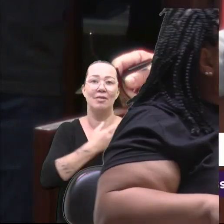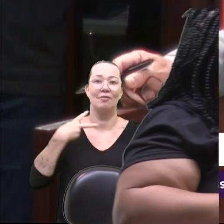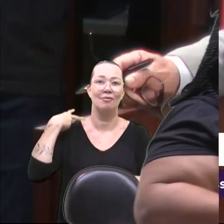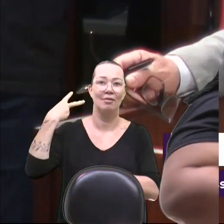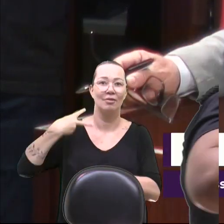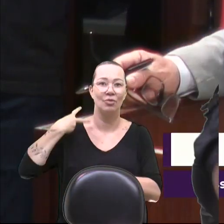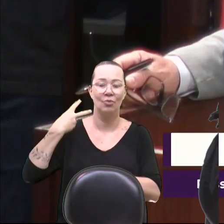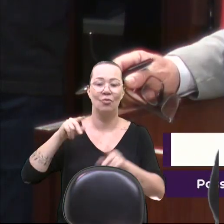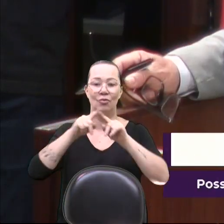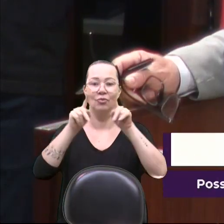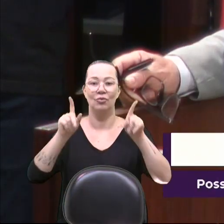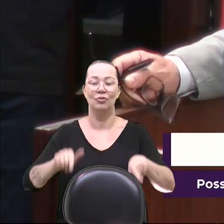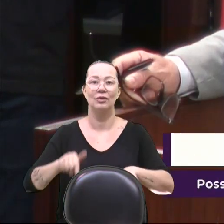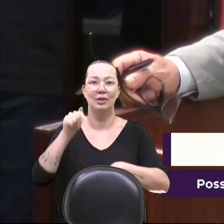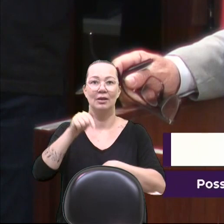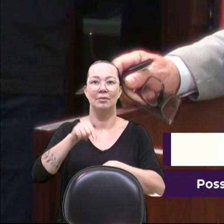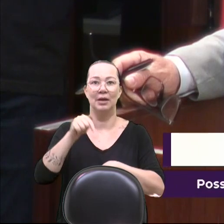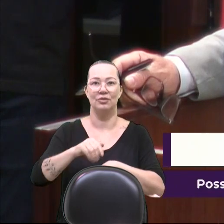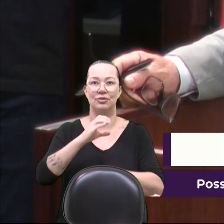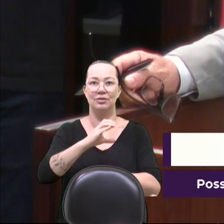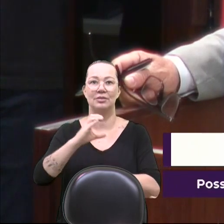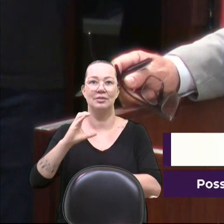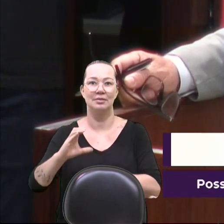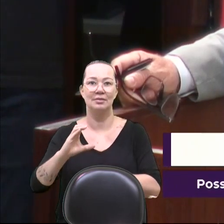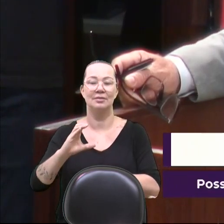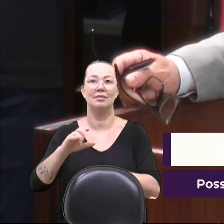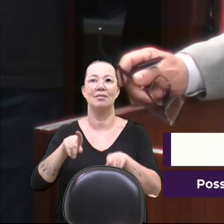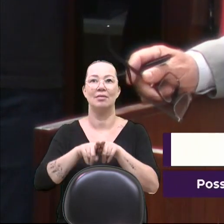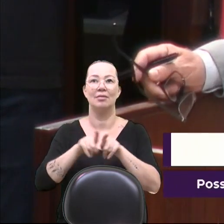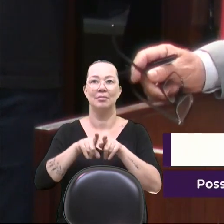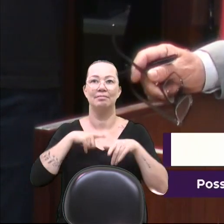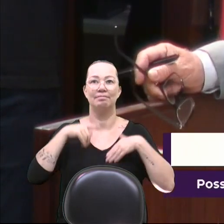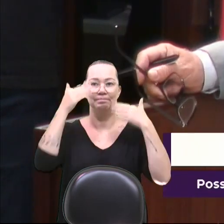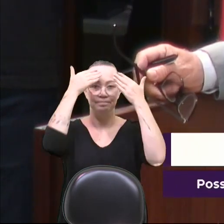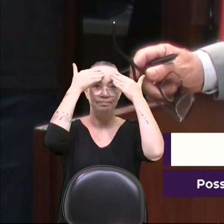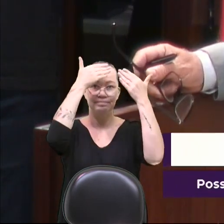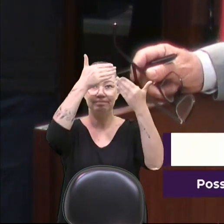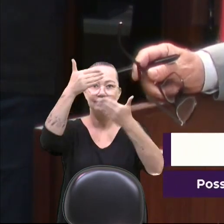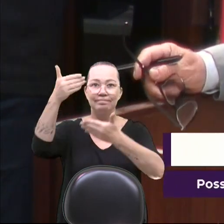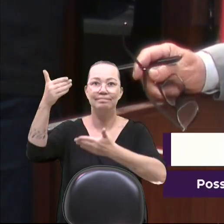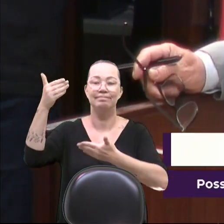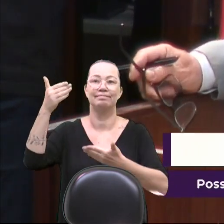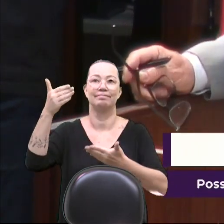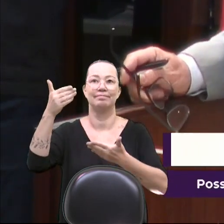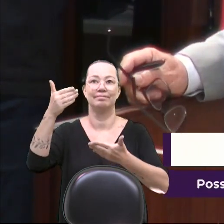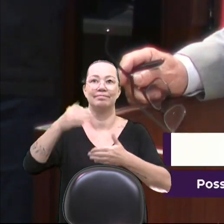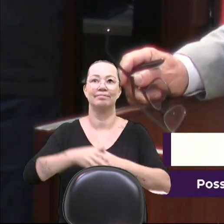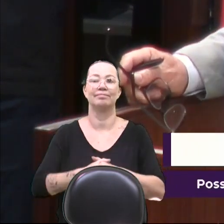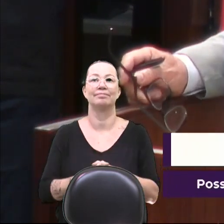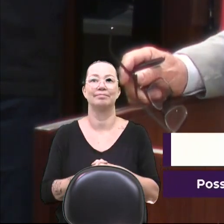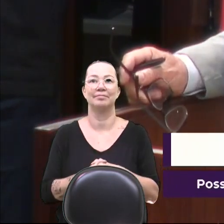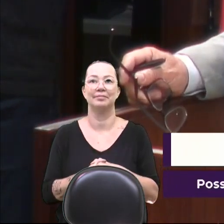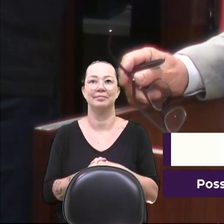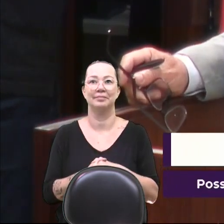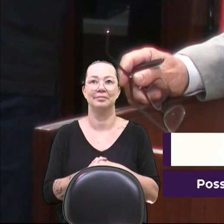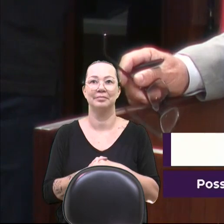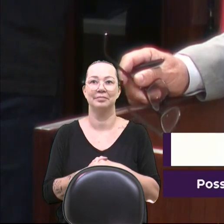funcionários desta casa, CCs, minha gratidão ao Executivo pela harmonia